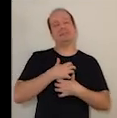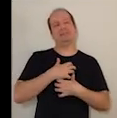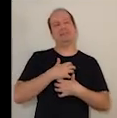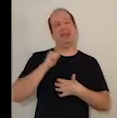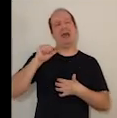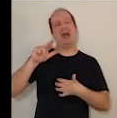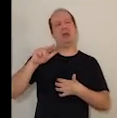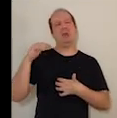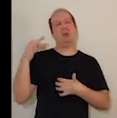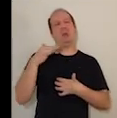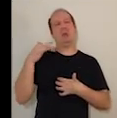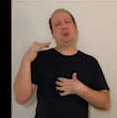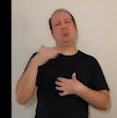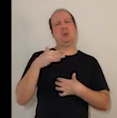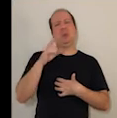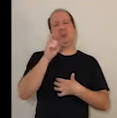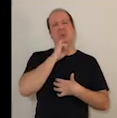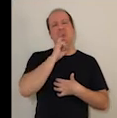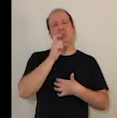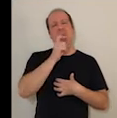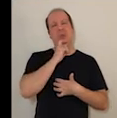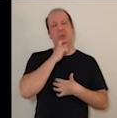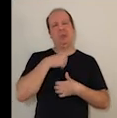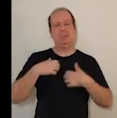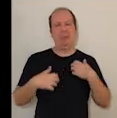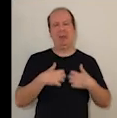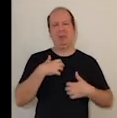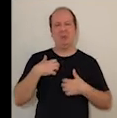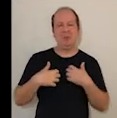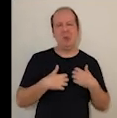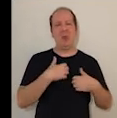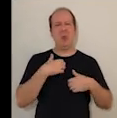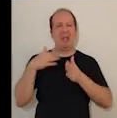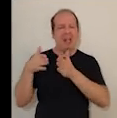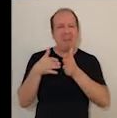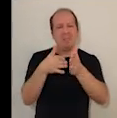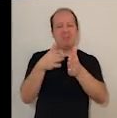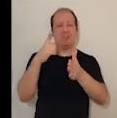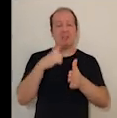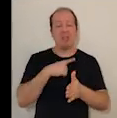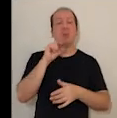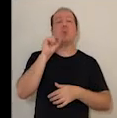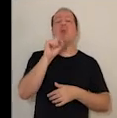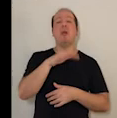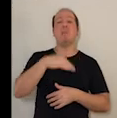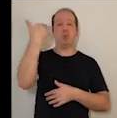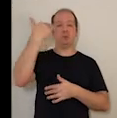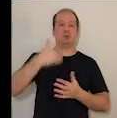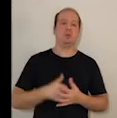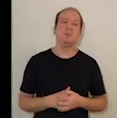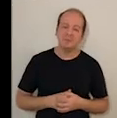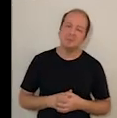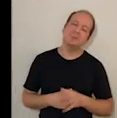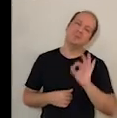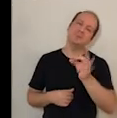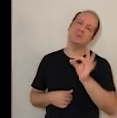do pescoço. Tenho pavor dos caminhos que conduzem ao patíbulo. Só mais essa. Será a